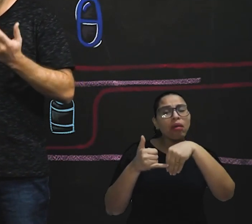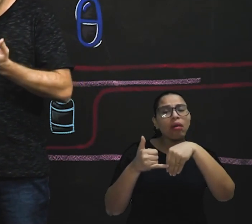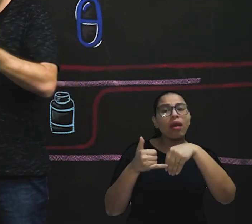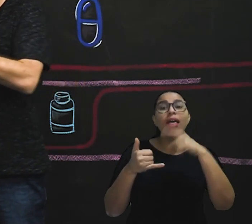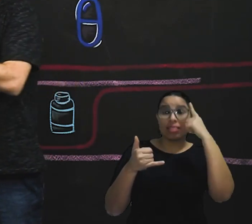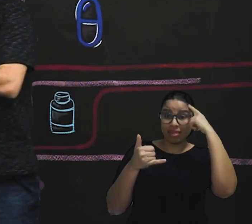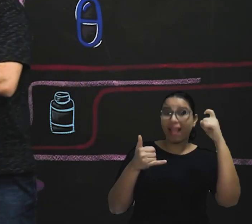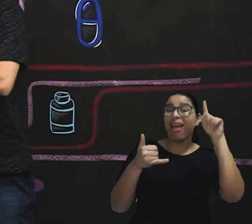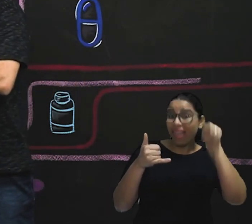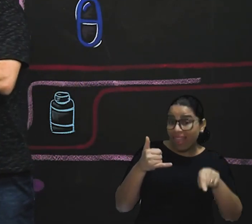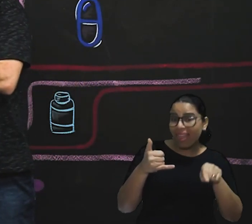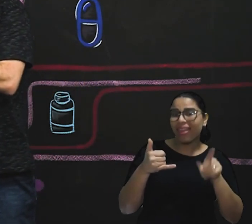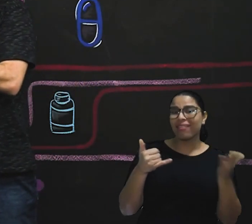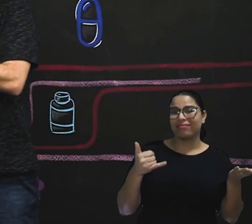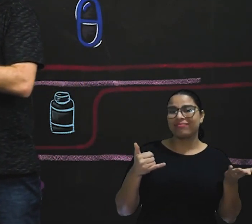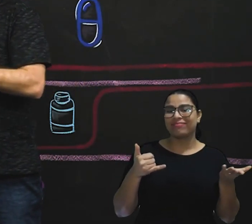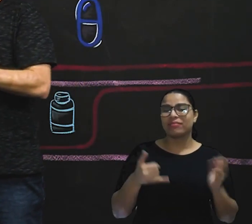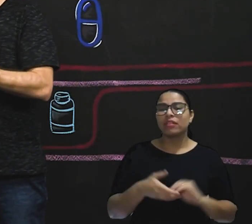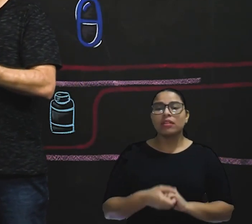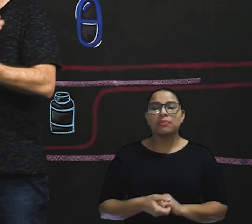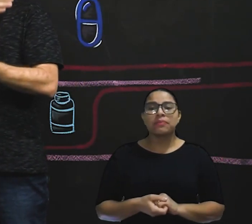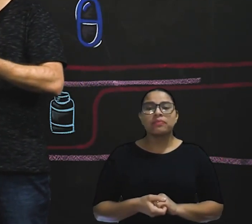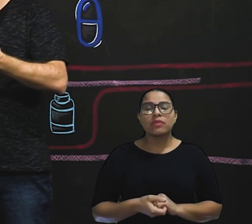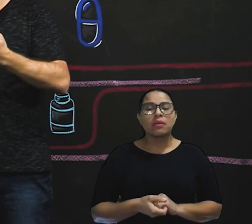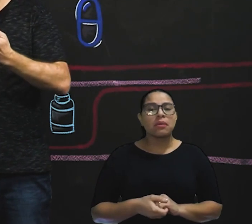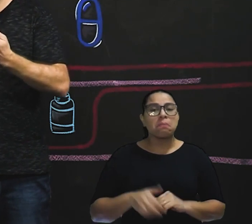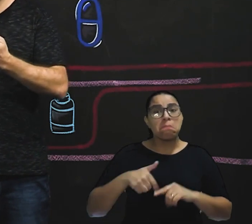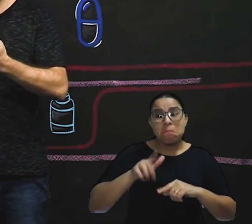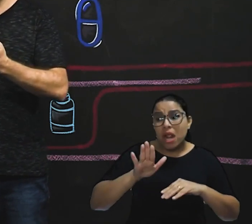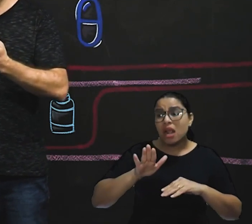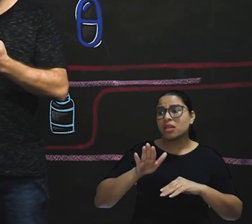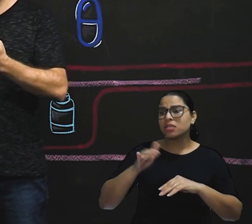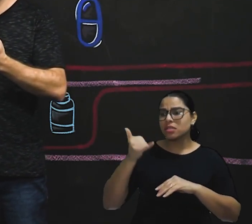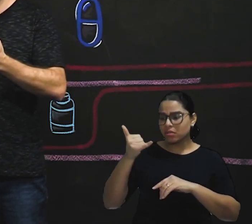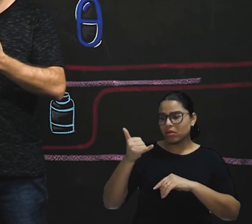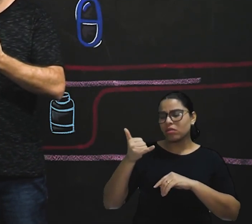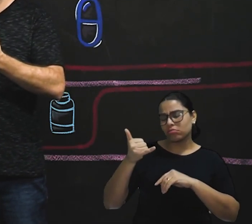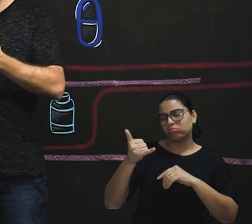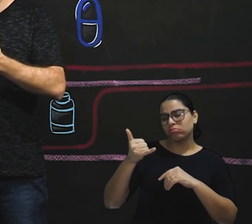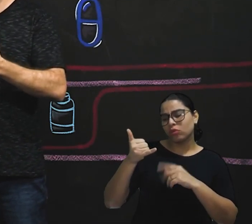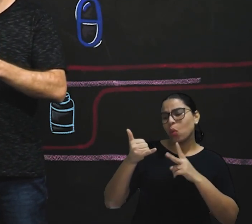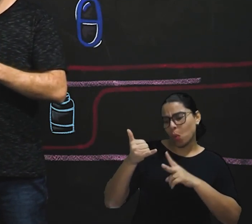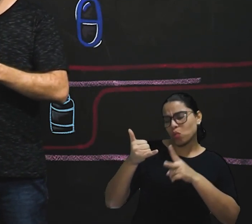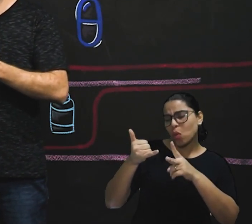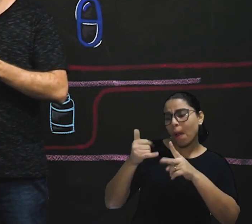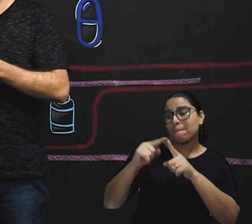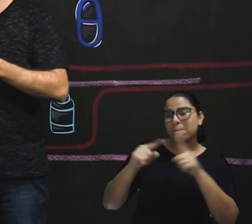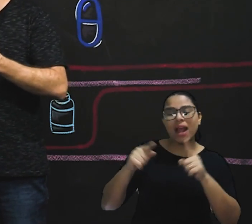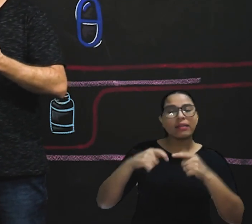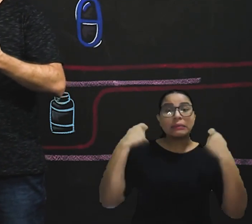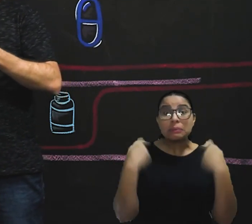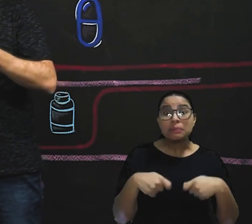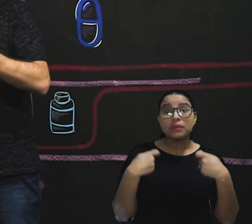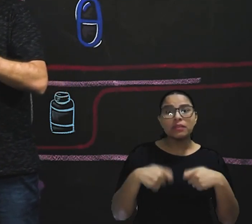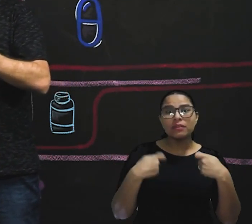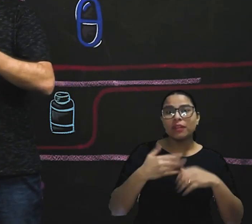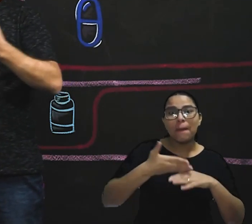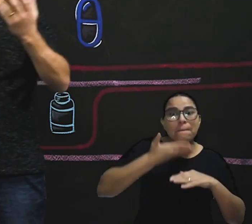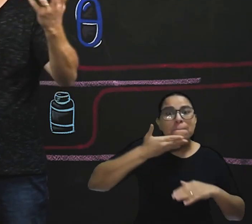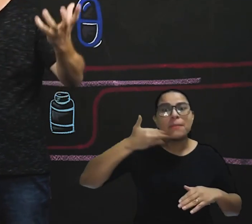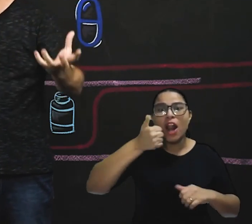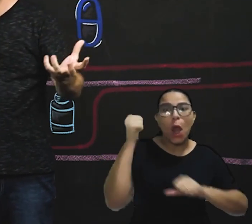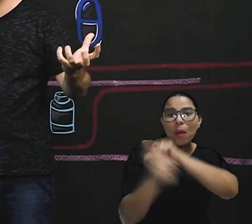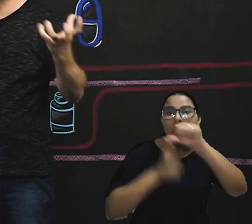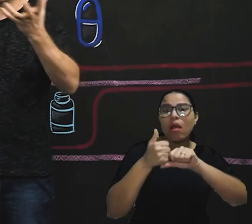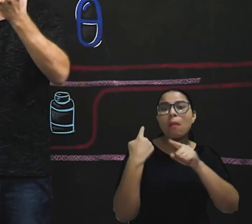que ele não vai atender. Porque por mais que ele esteja funcionando perfeitamente, você vai precisar de algo melhor, pois